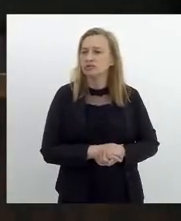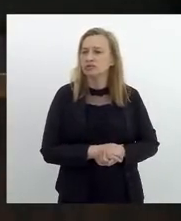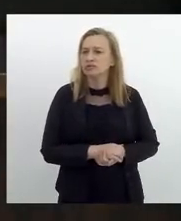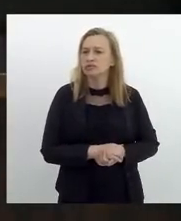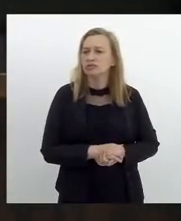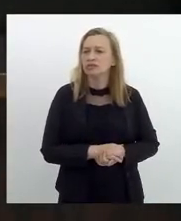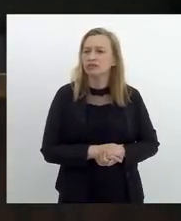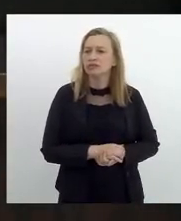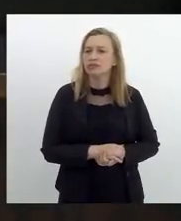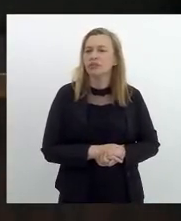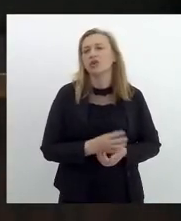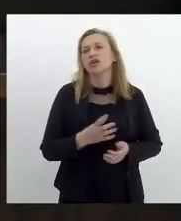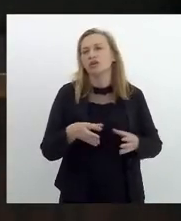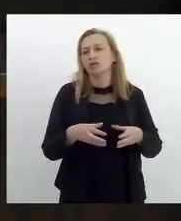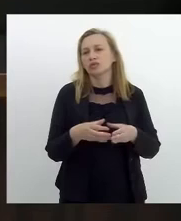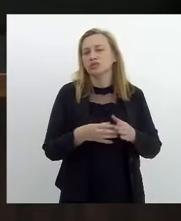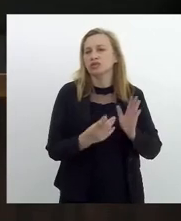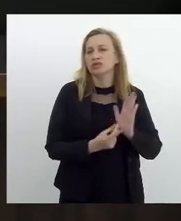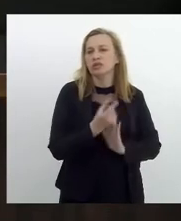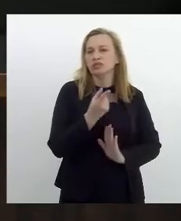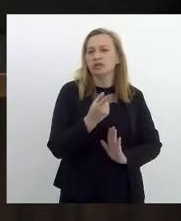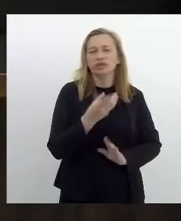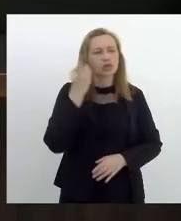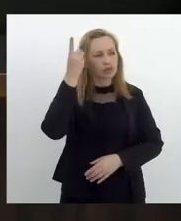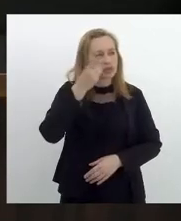de Orçamento, deputado Márcio Canella.